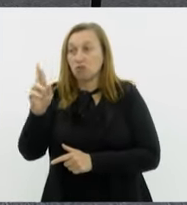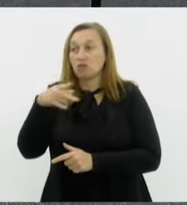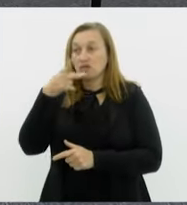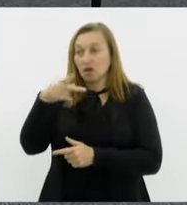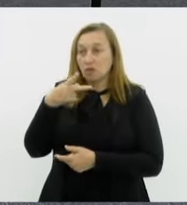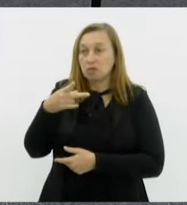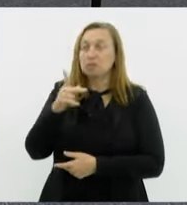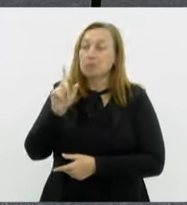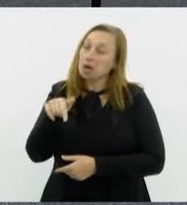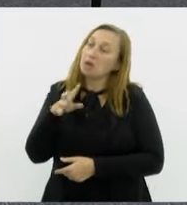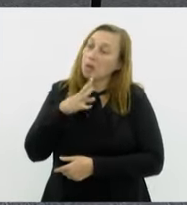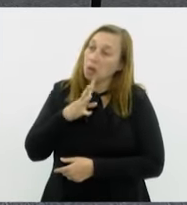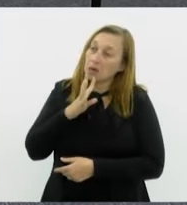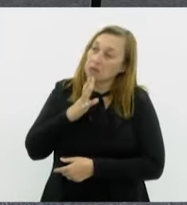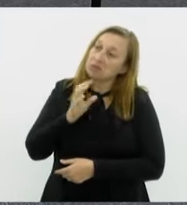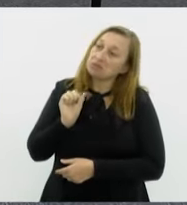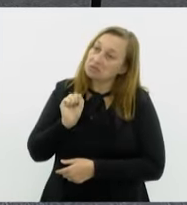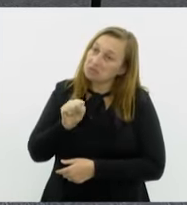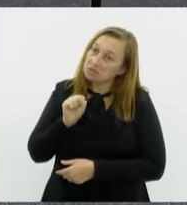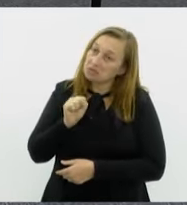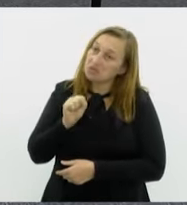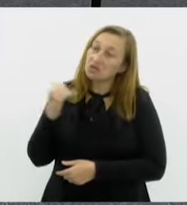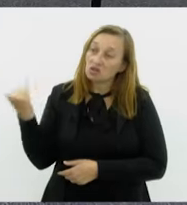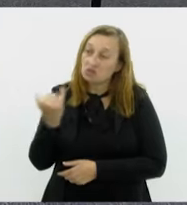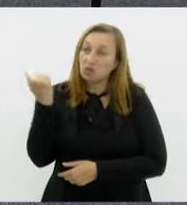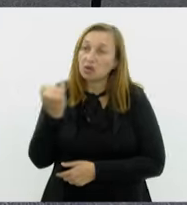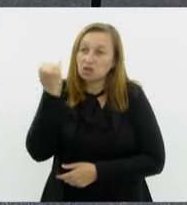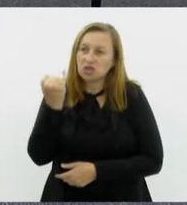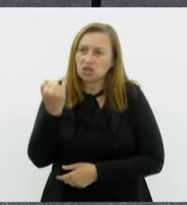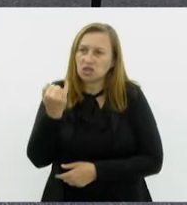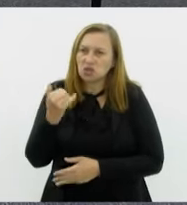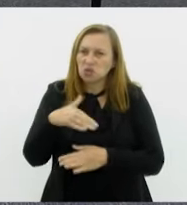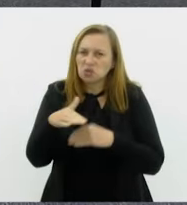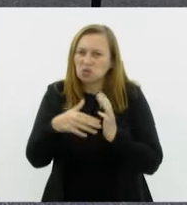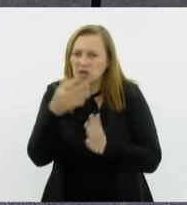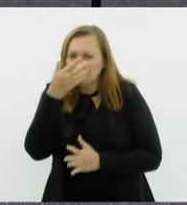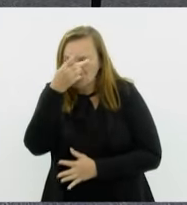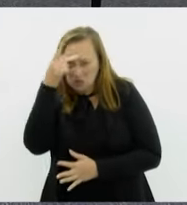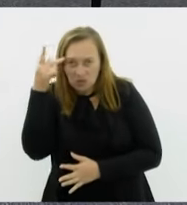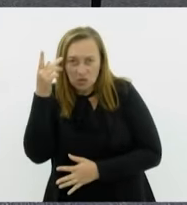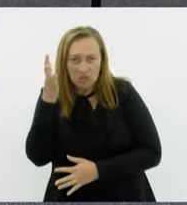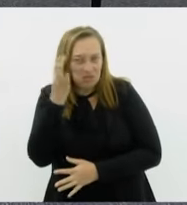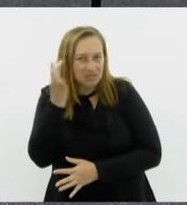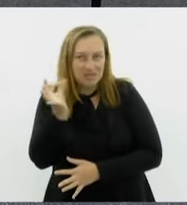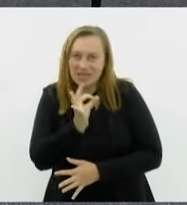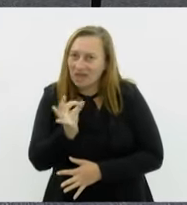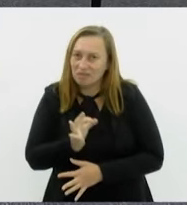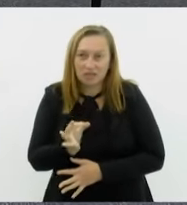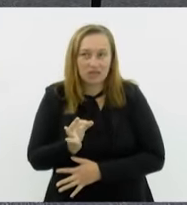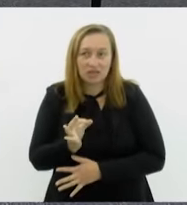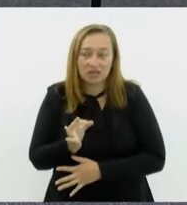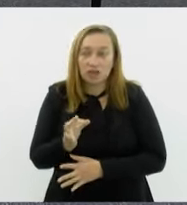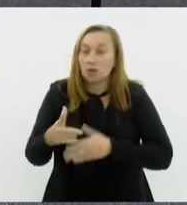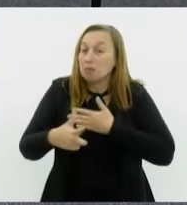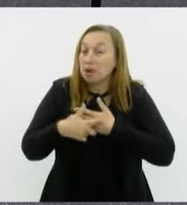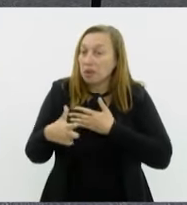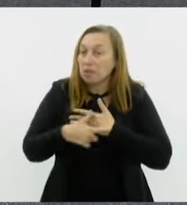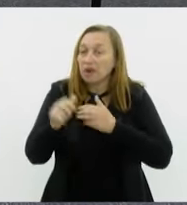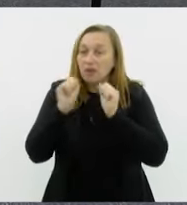é um reconhecimento devido e importante. Nem todo mundo sabe o papel que a Alerge teve